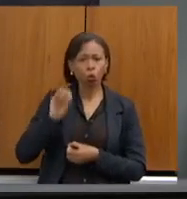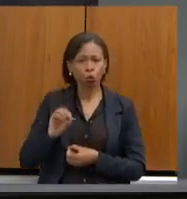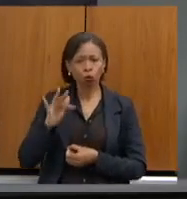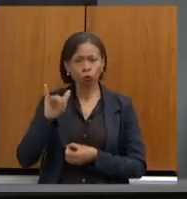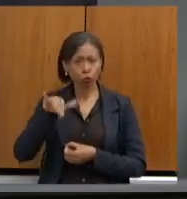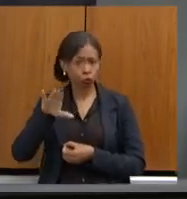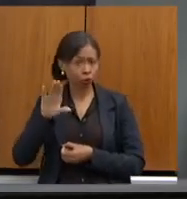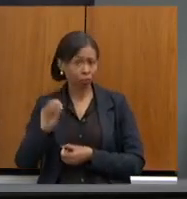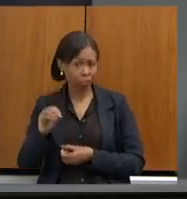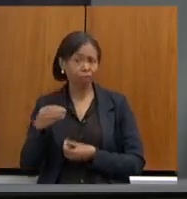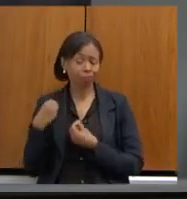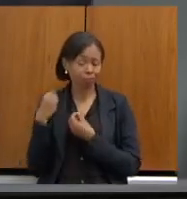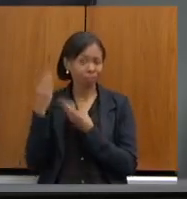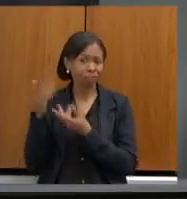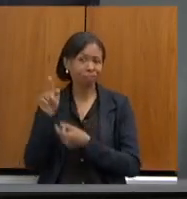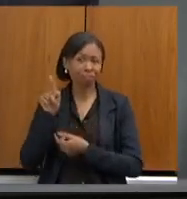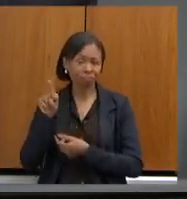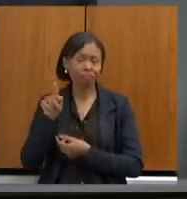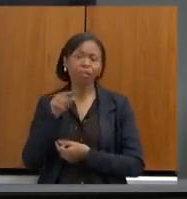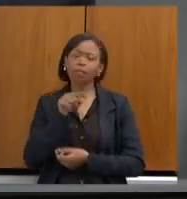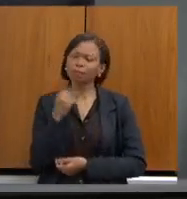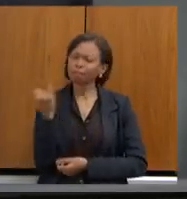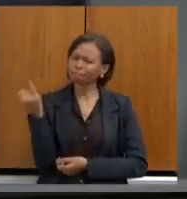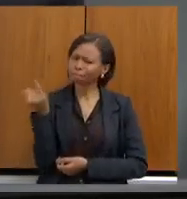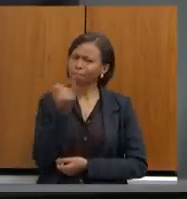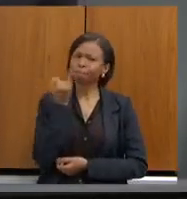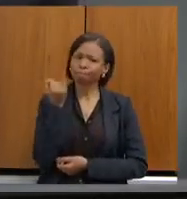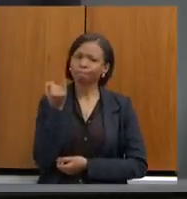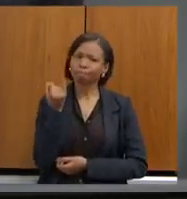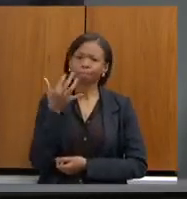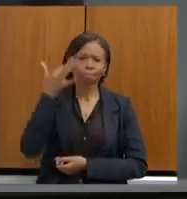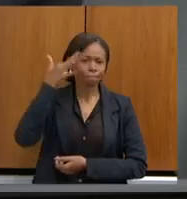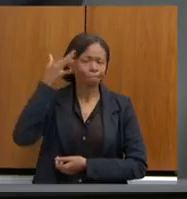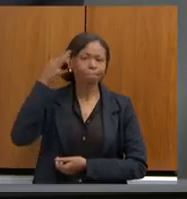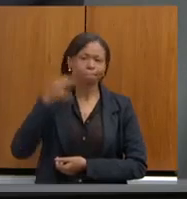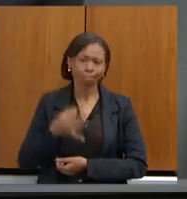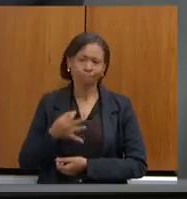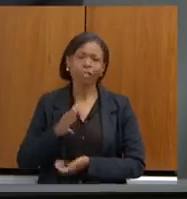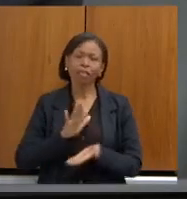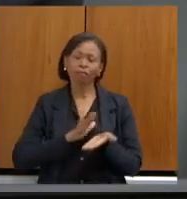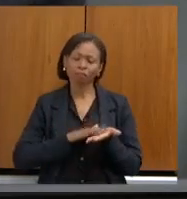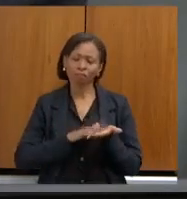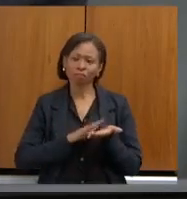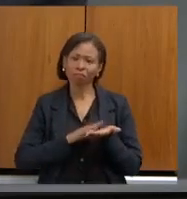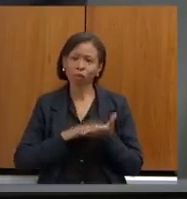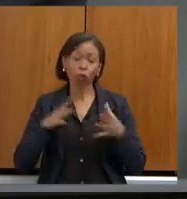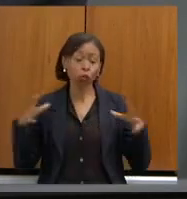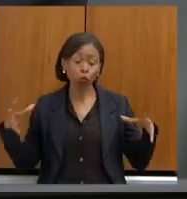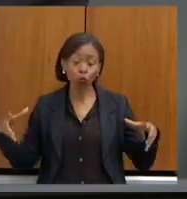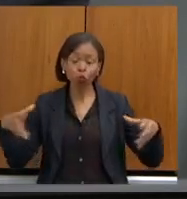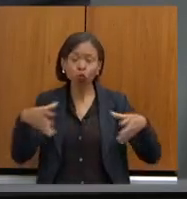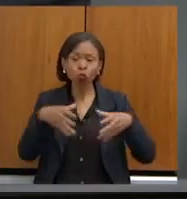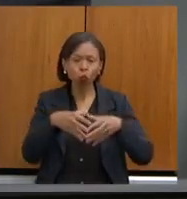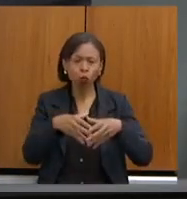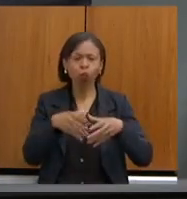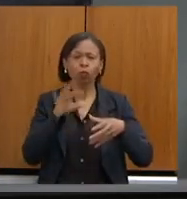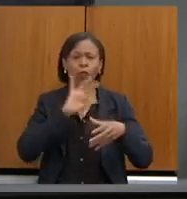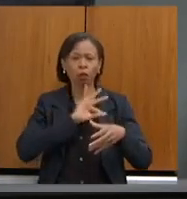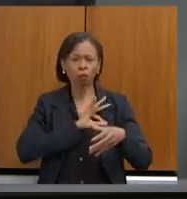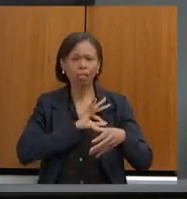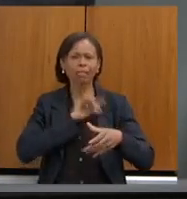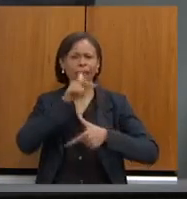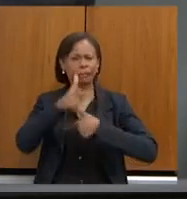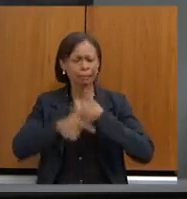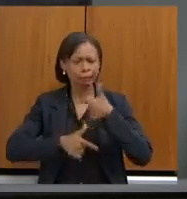então vossa excelência' tenha certeza quero comentar toda todo seu comando também que Tem trabalhado muito